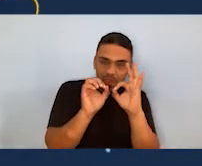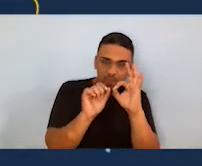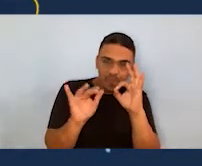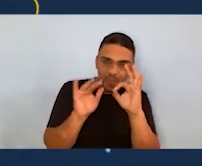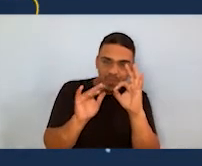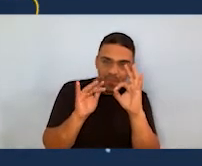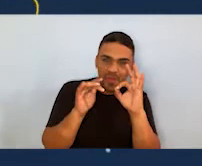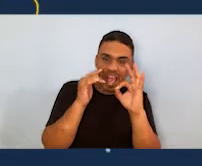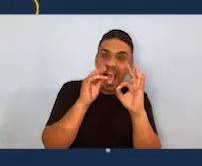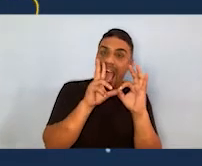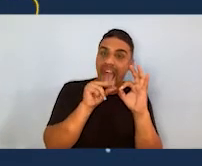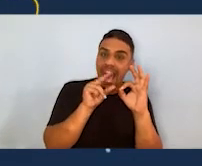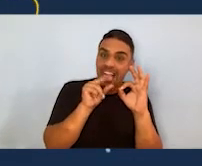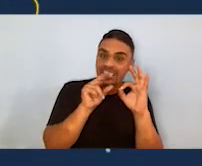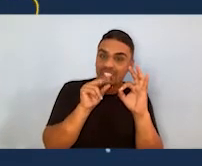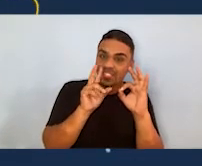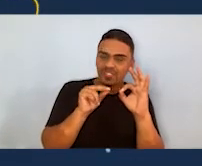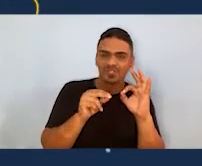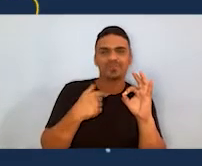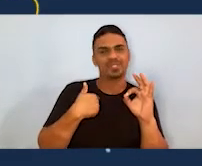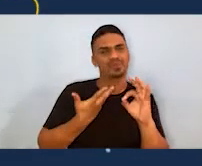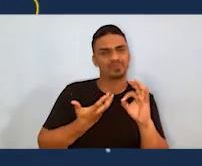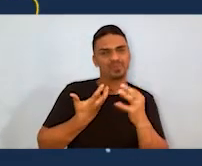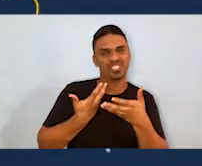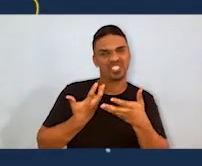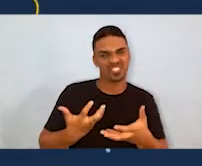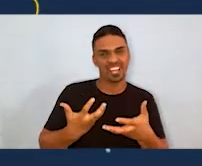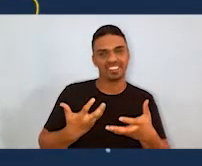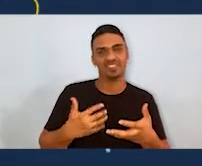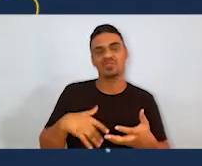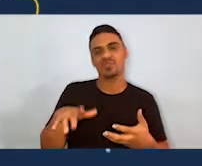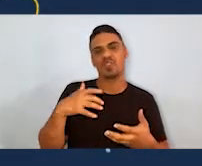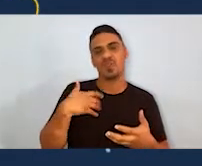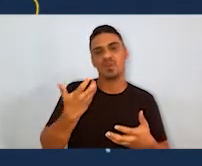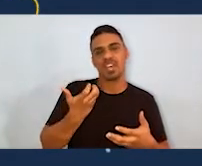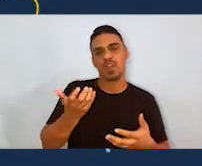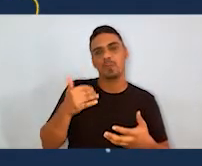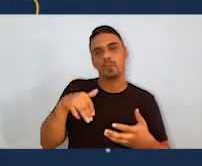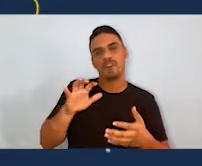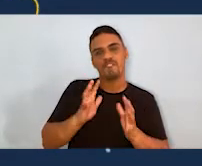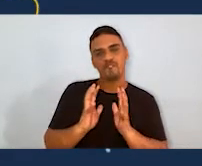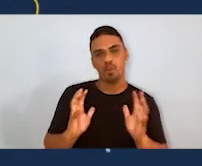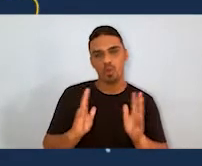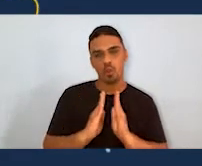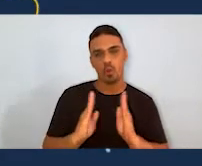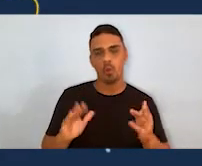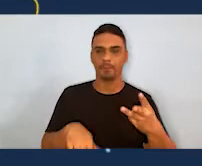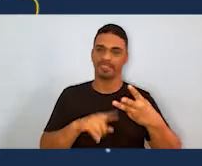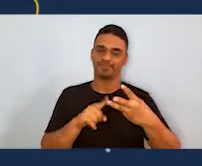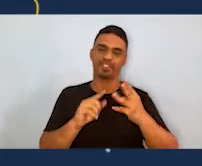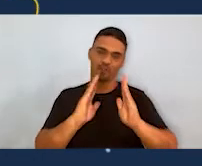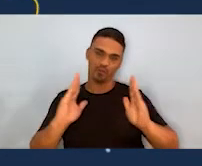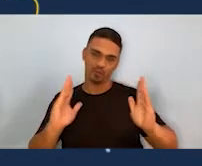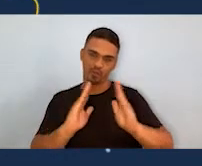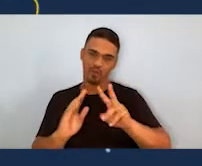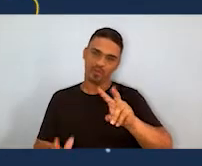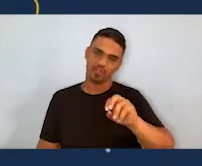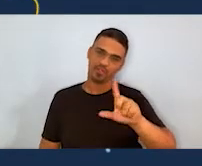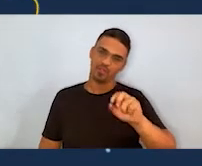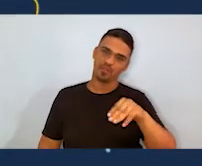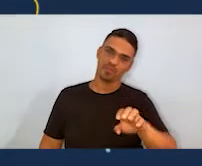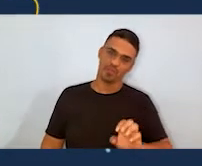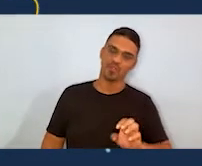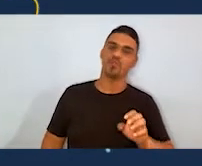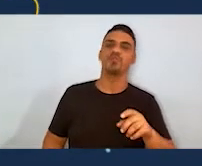azul. E como eu sou chata ainda, a gente está falando de volume aqui, essas coisas, ó, vou botar a sombrinha